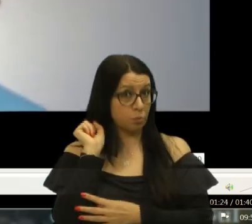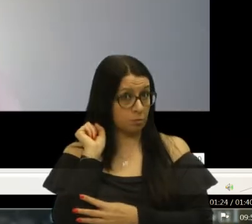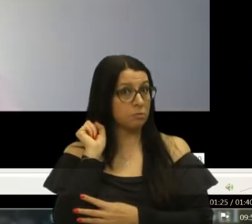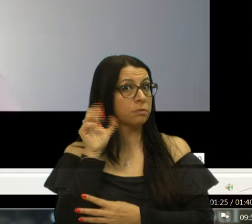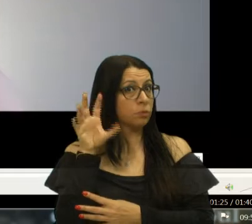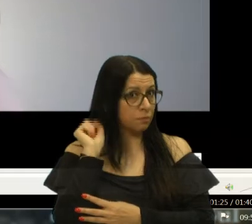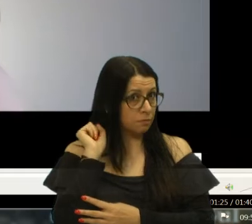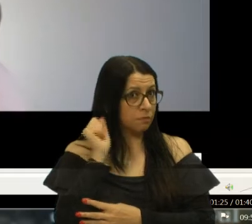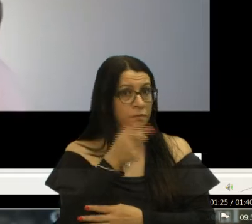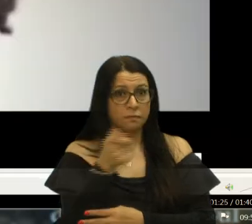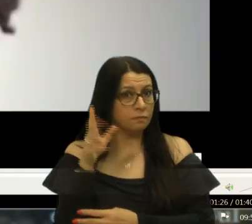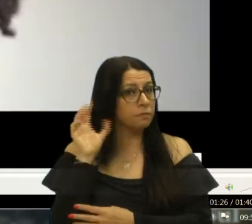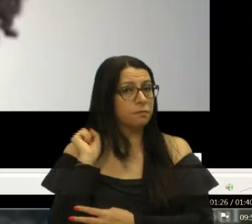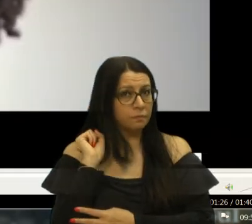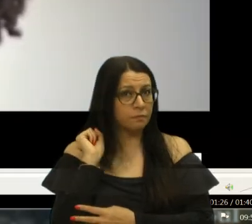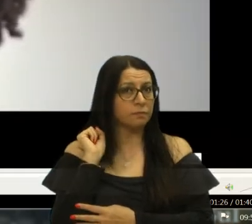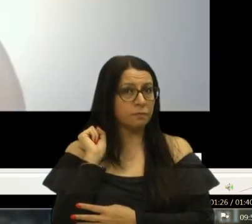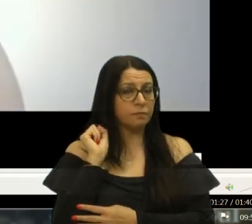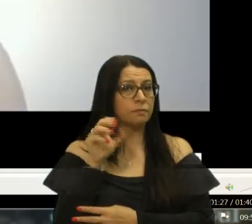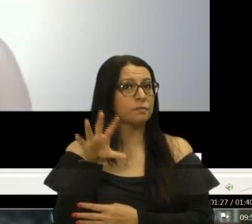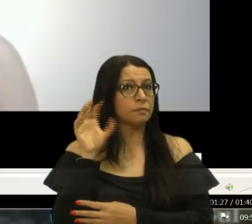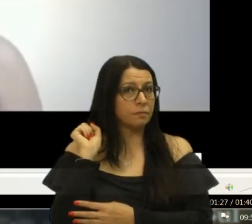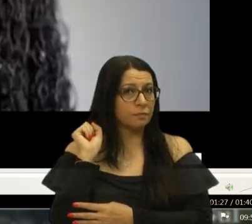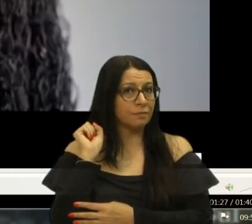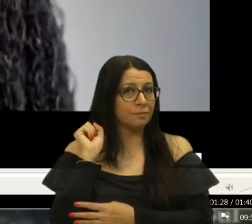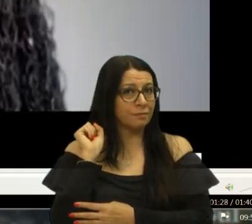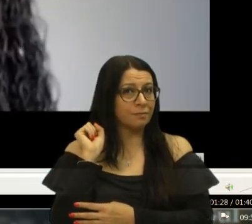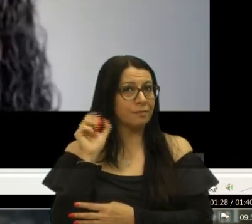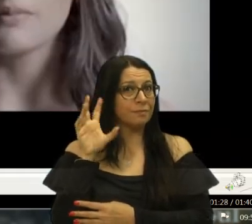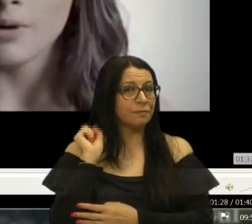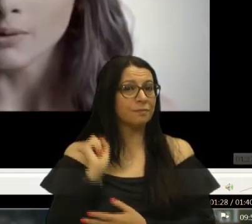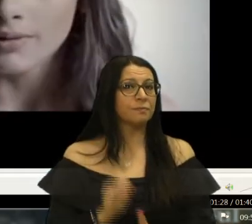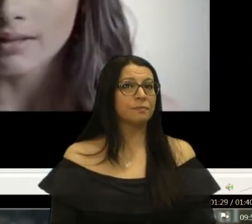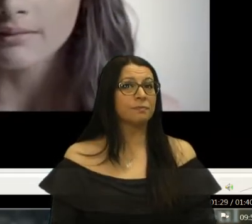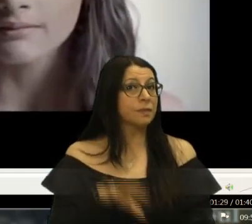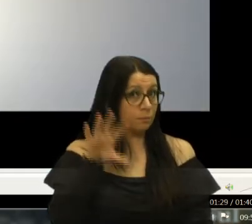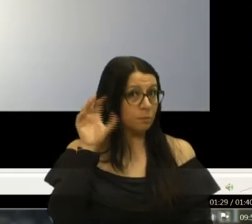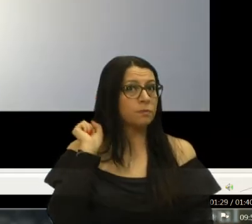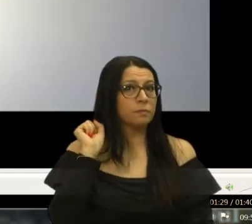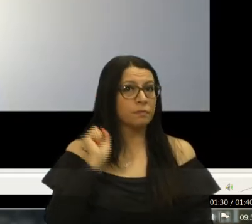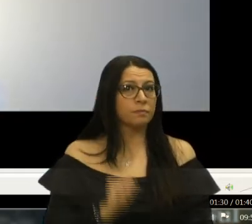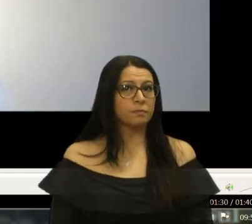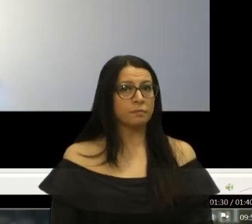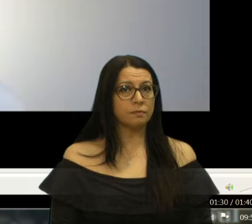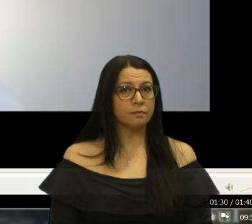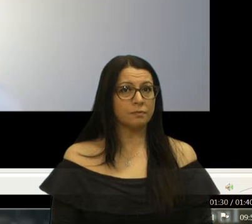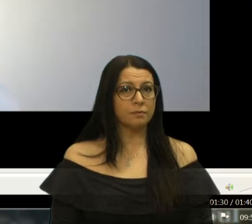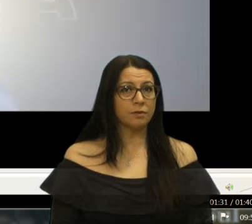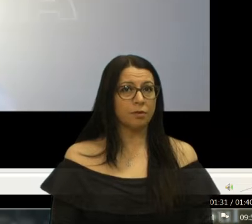ouça, me ouça, me ouça, me ouça, me ouça, Me ouça.